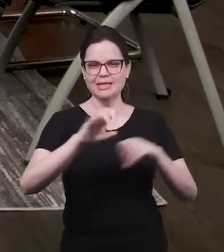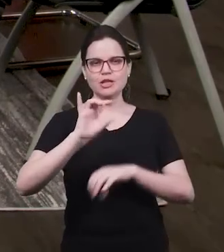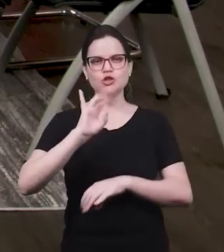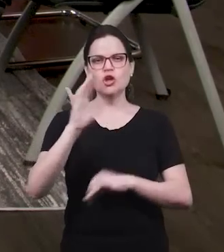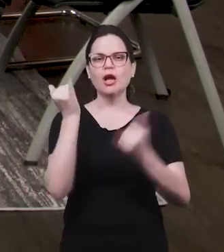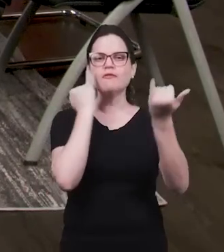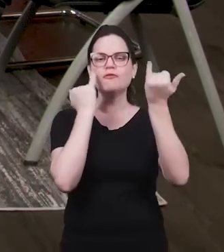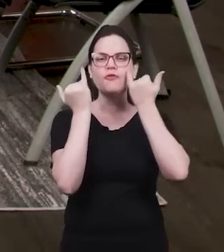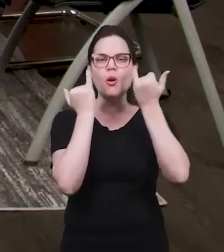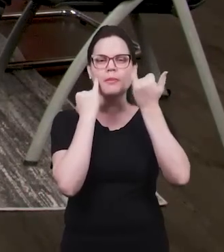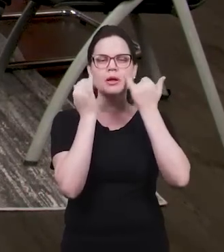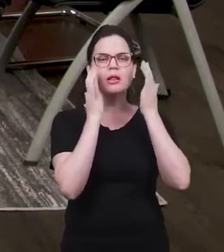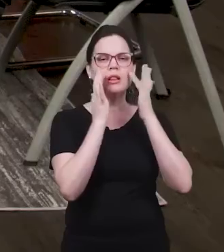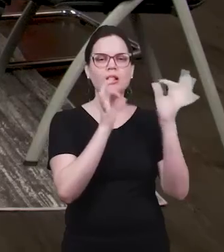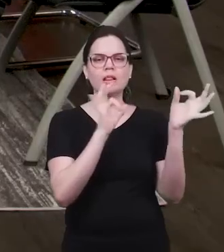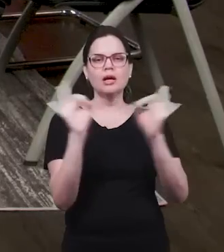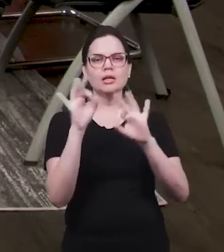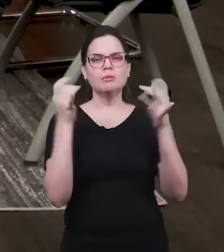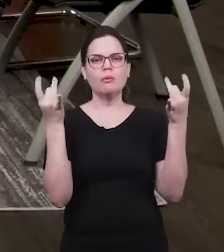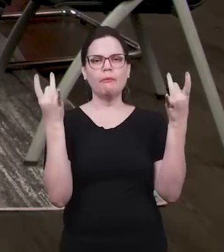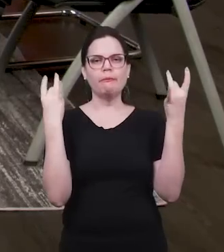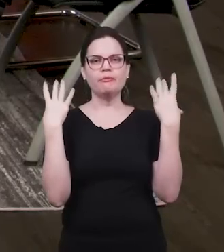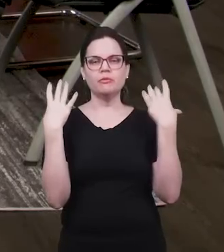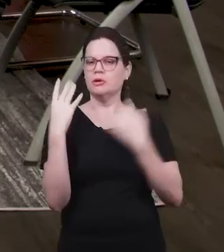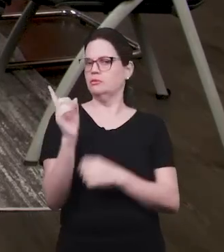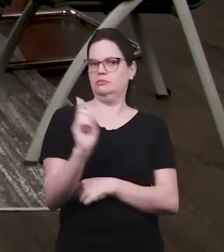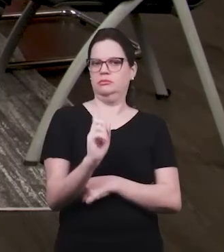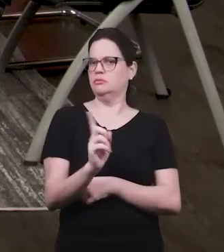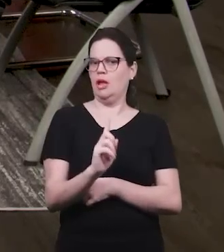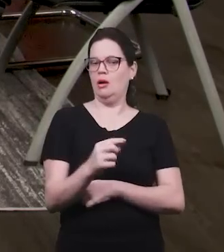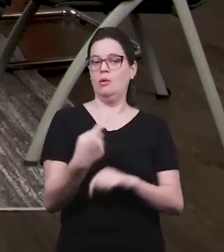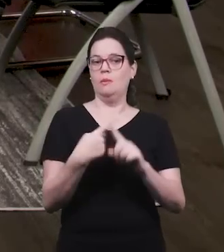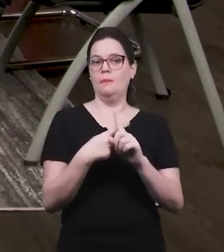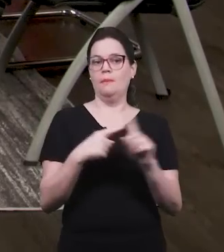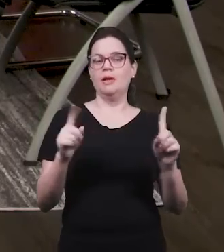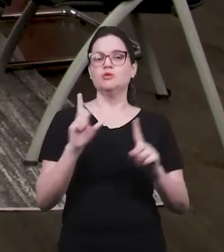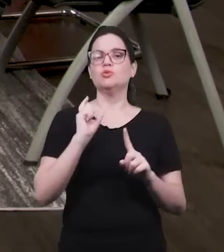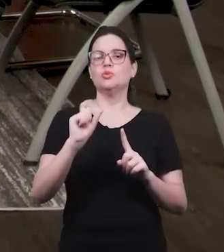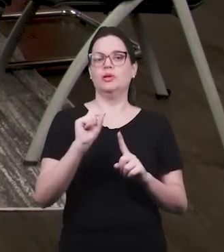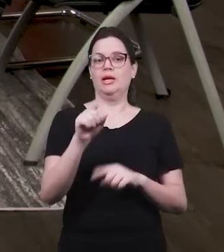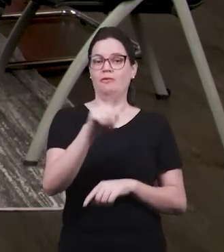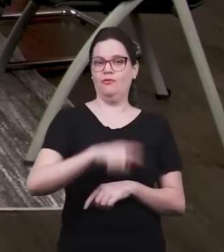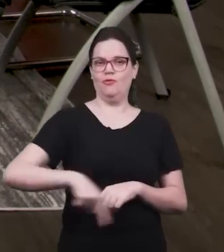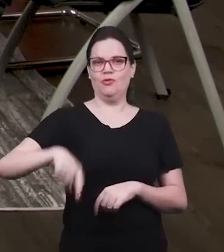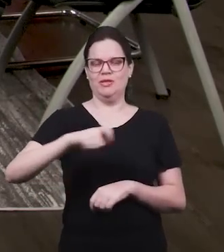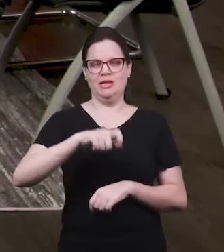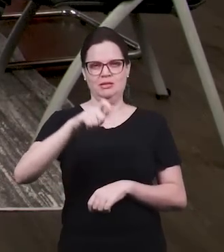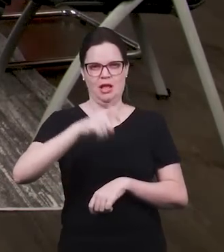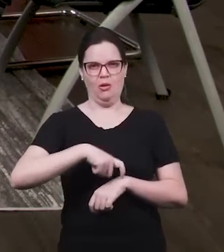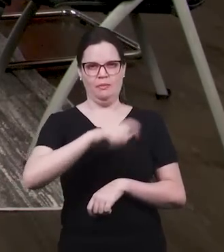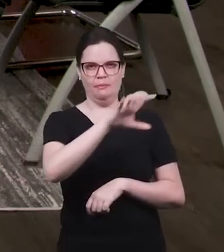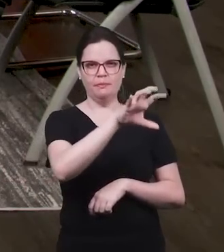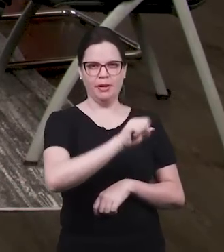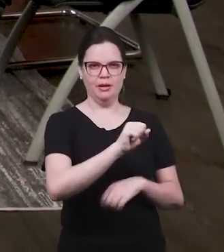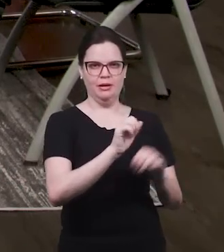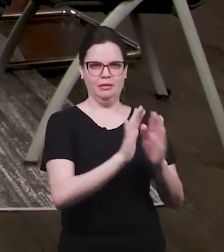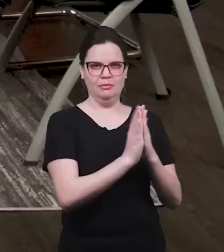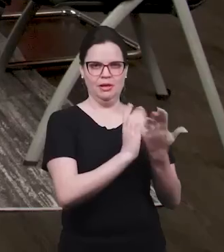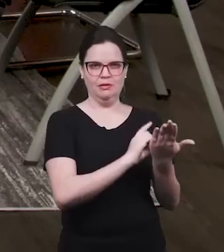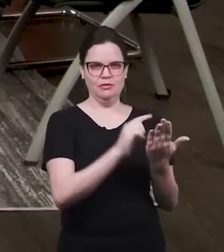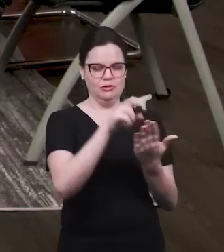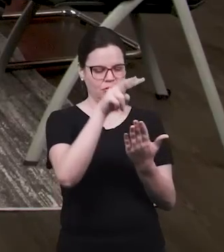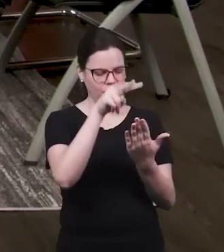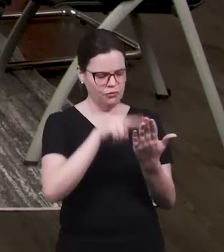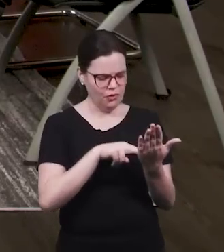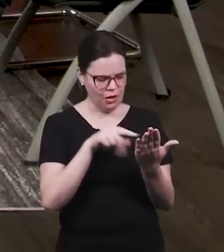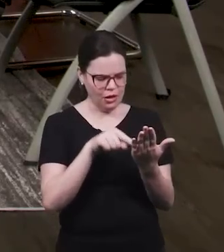de que as pessoas, ao lerem a palavra de Deus, ao tomarem conhecimento dos assuntos que